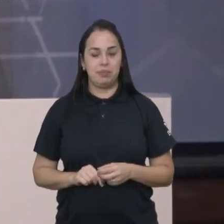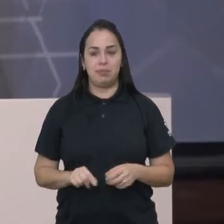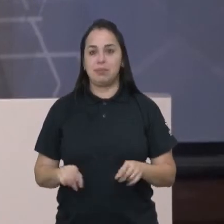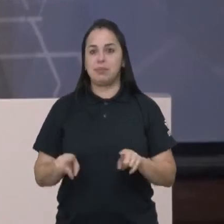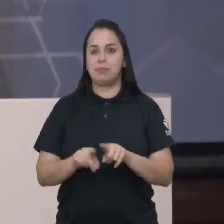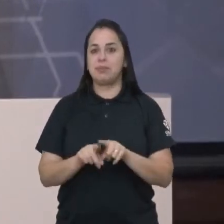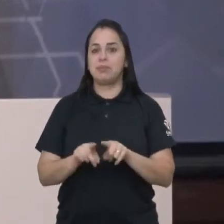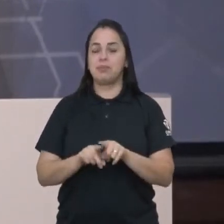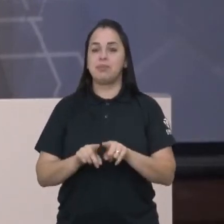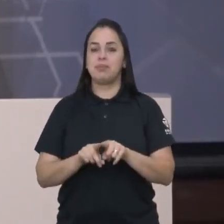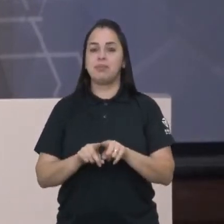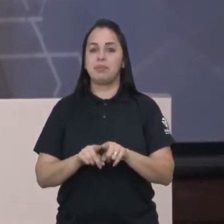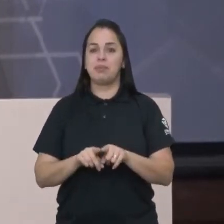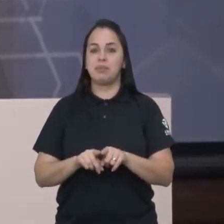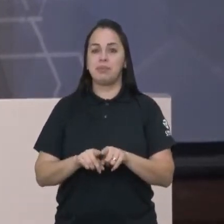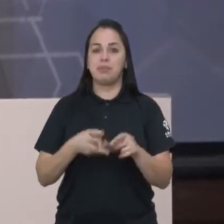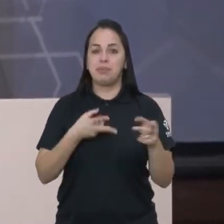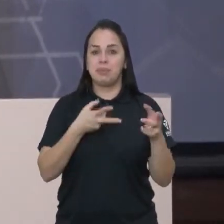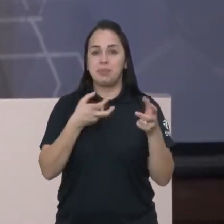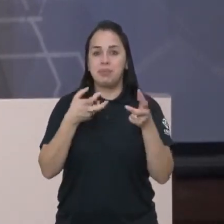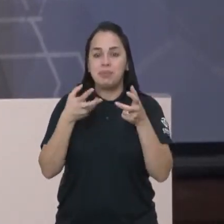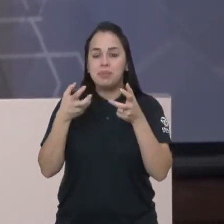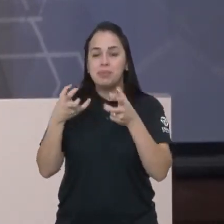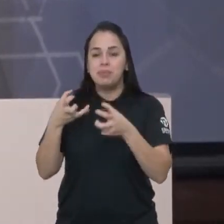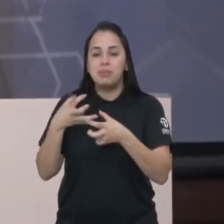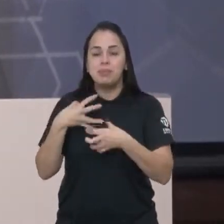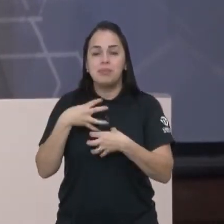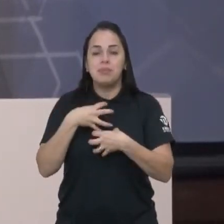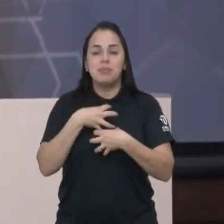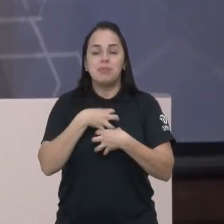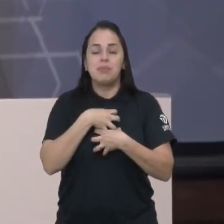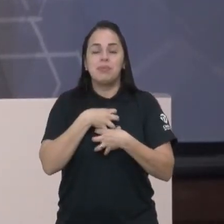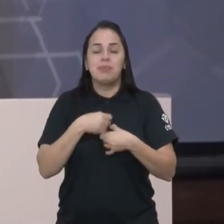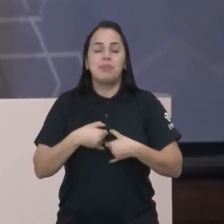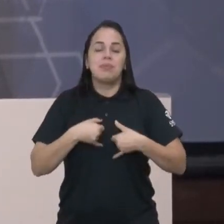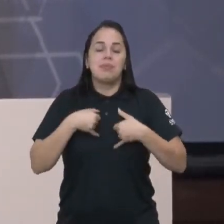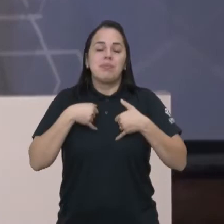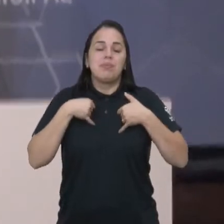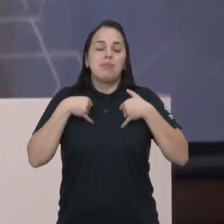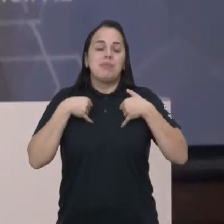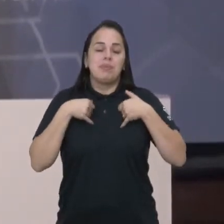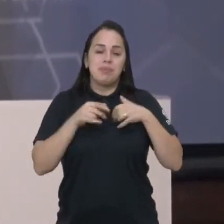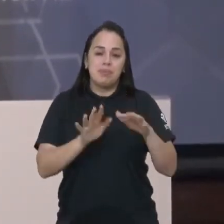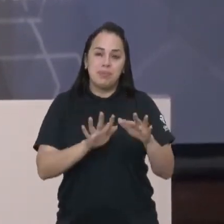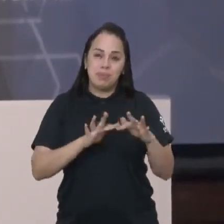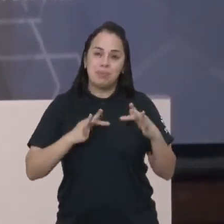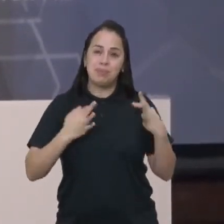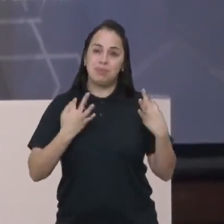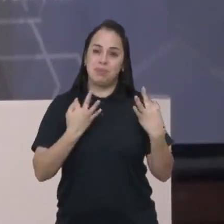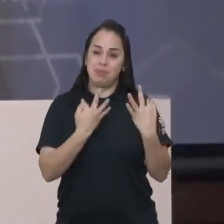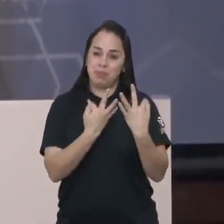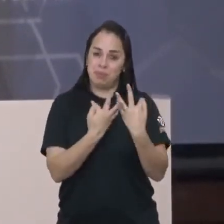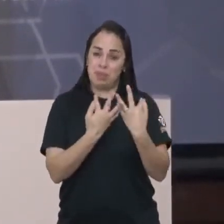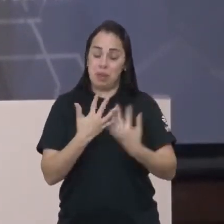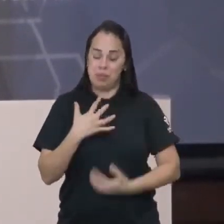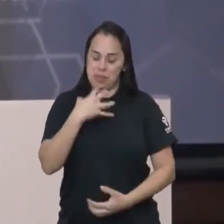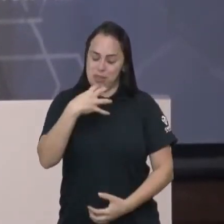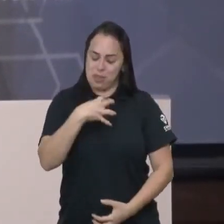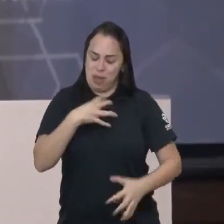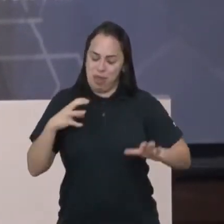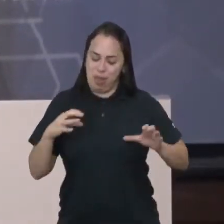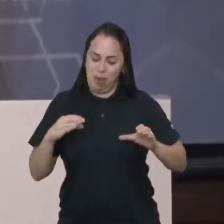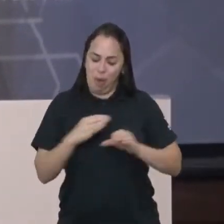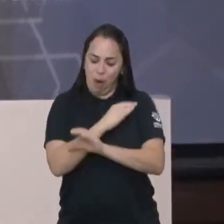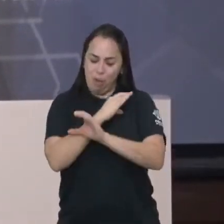Reconheço com muito orgulho que esse sentimento de família, em seu sentido mais completo, foi inspirado por